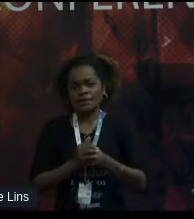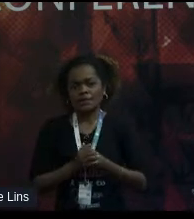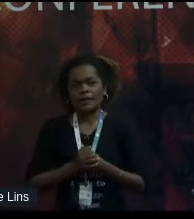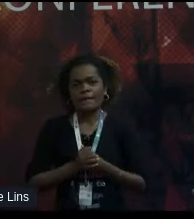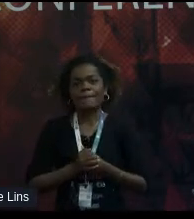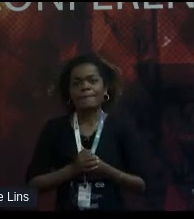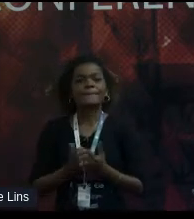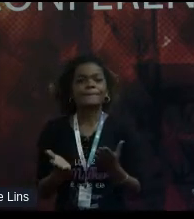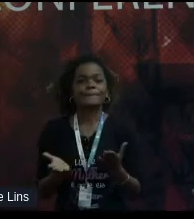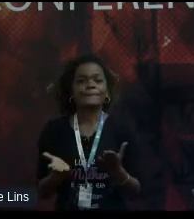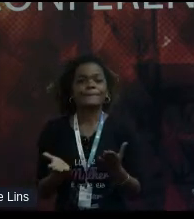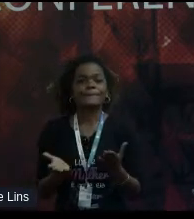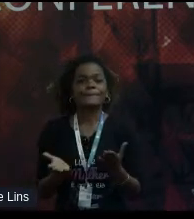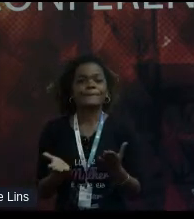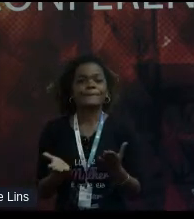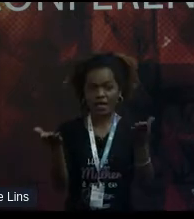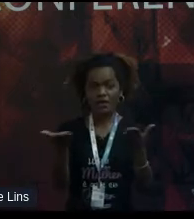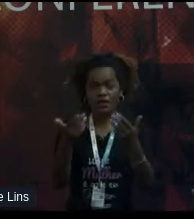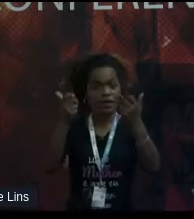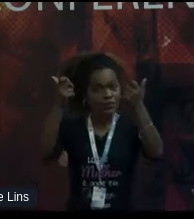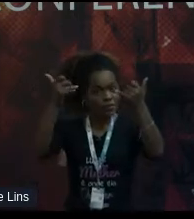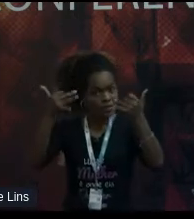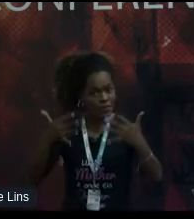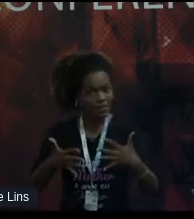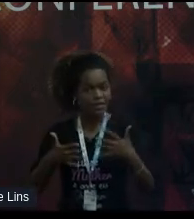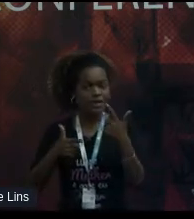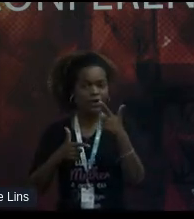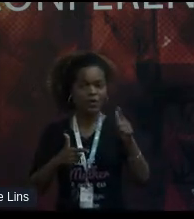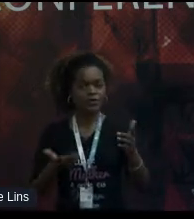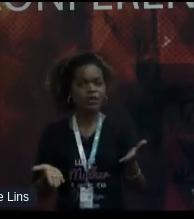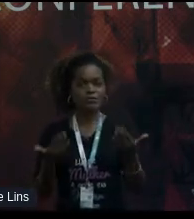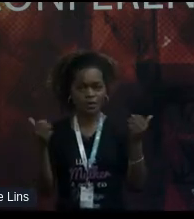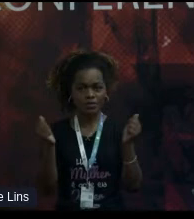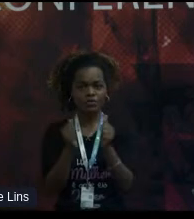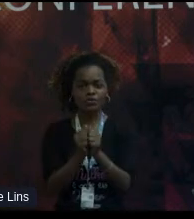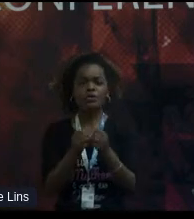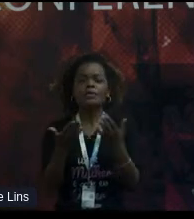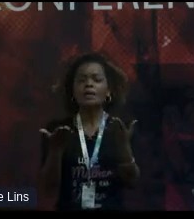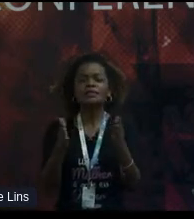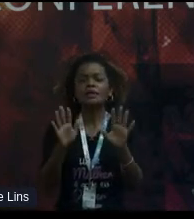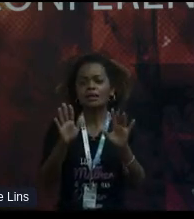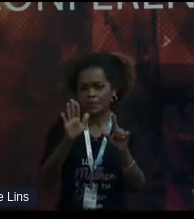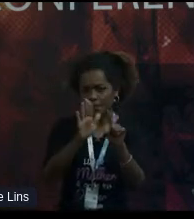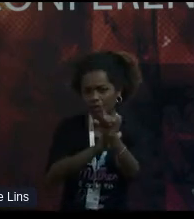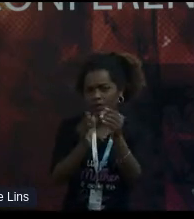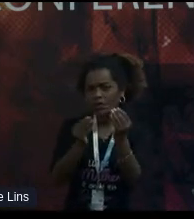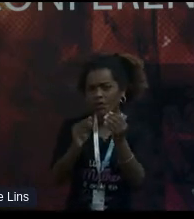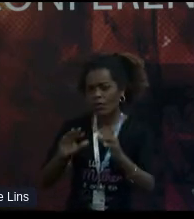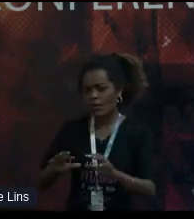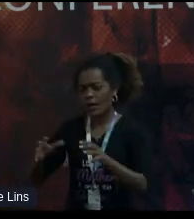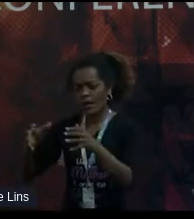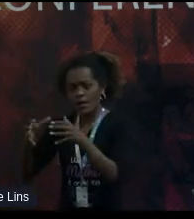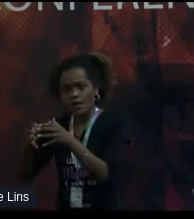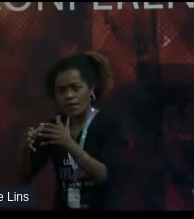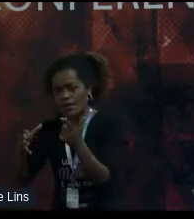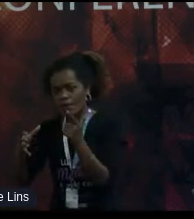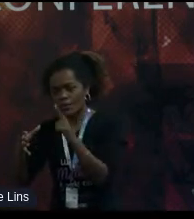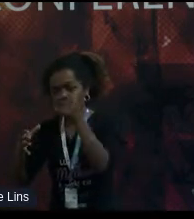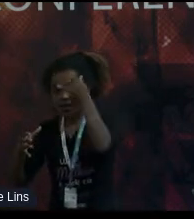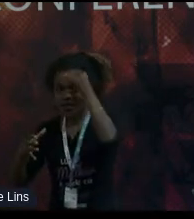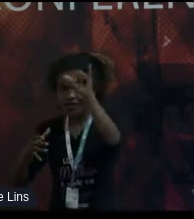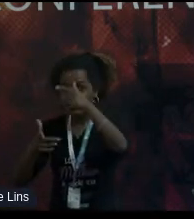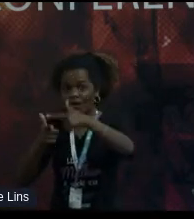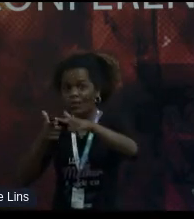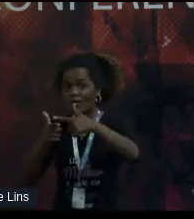Vamos seguir aqui? Vamos falar sobre vamos como lá, evitar vamos agora? evitar esses problemas. Como é que a equipe consegue evitar esses problemas,